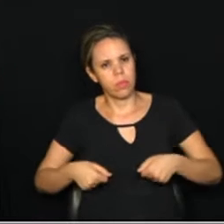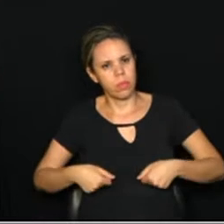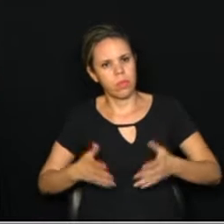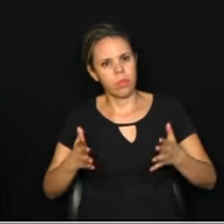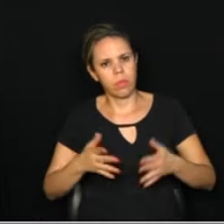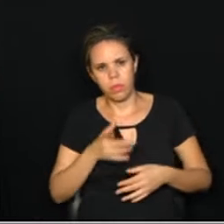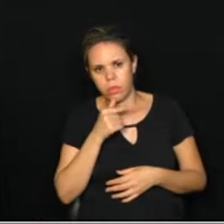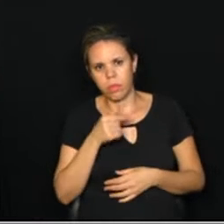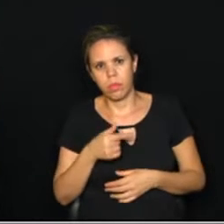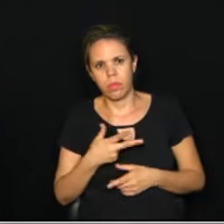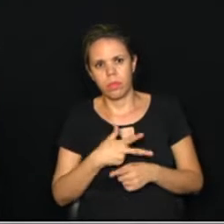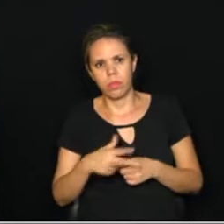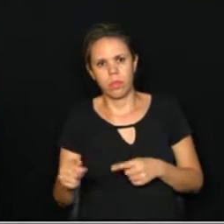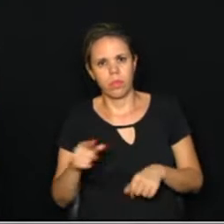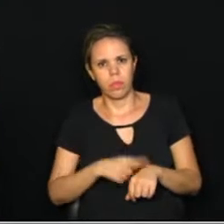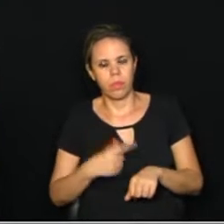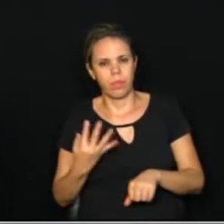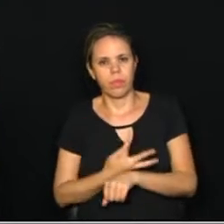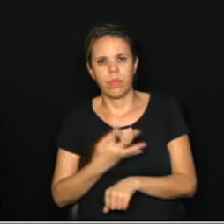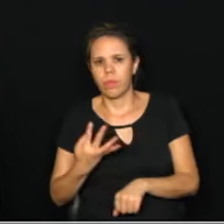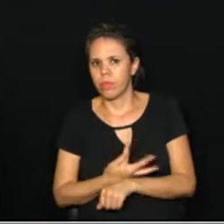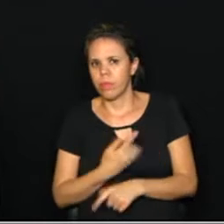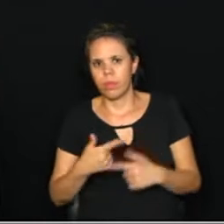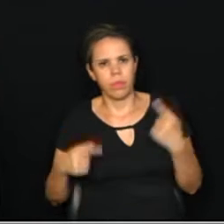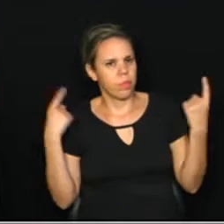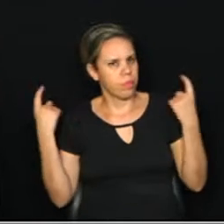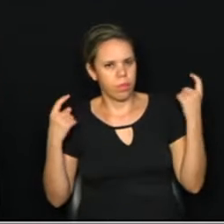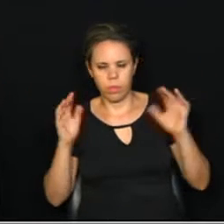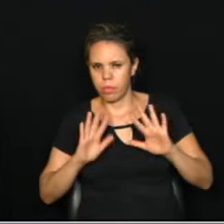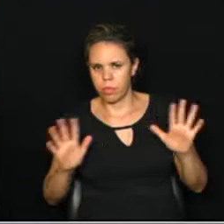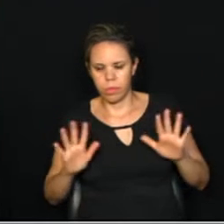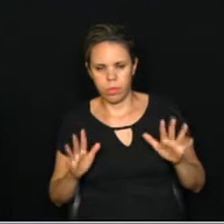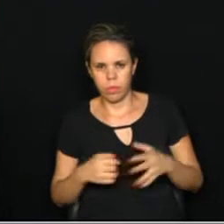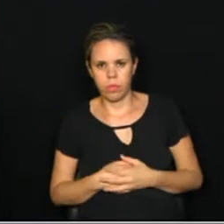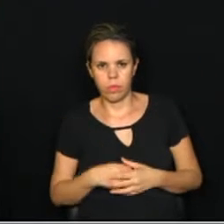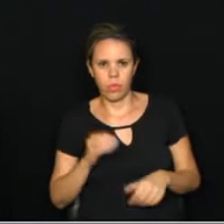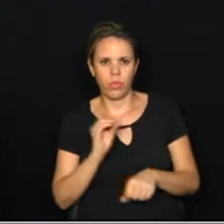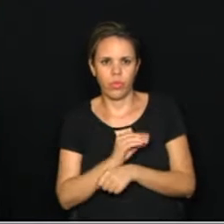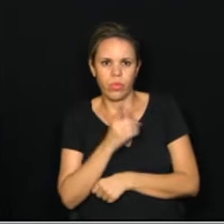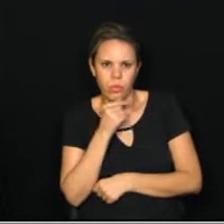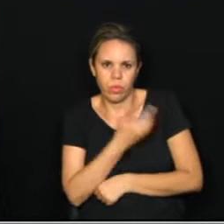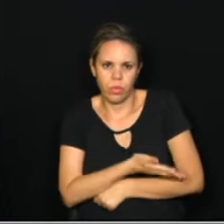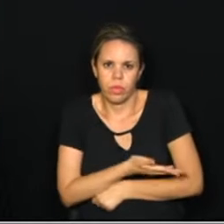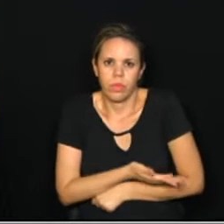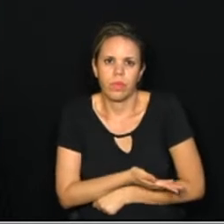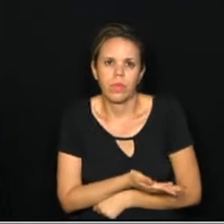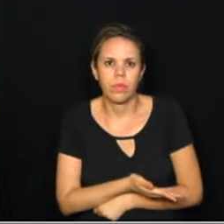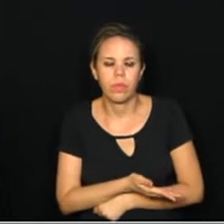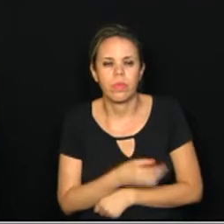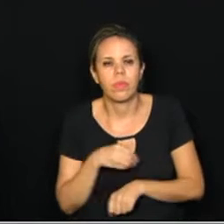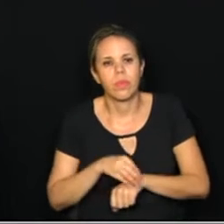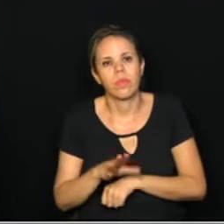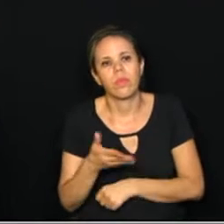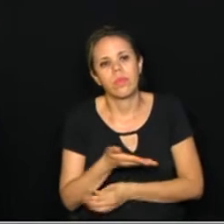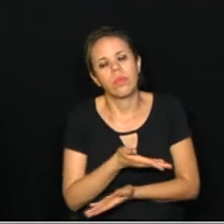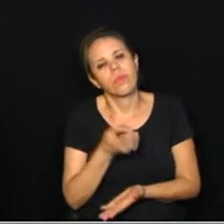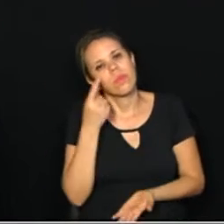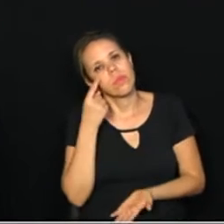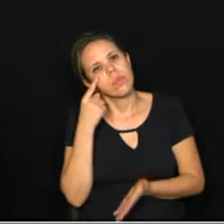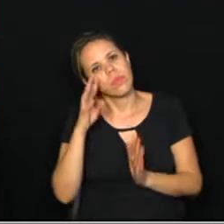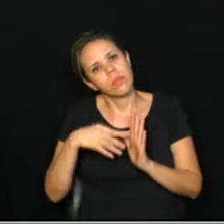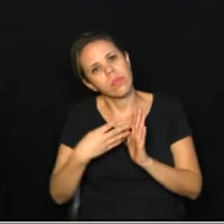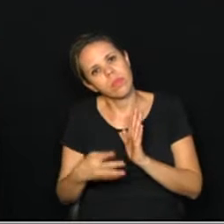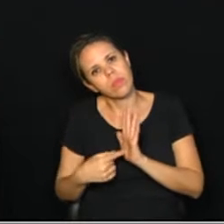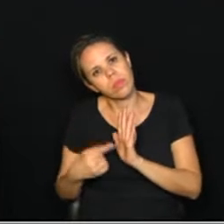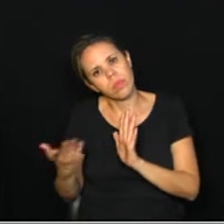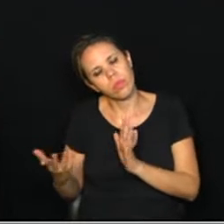consiga superar esse momento sem grandes problemas severos aí de abastecimento. Eu trago aqui para vocês também uma